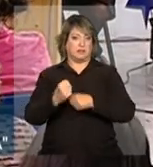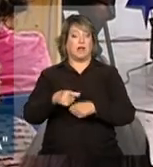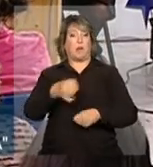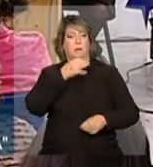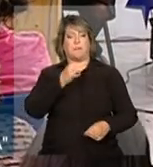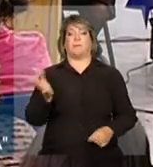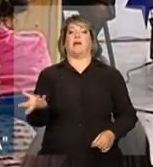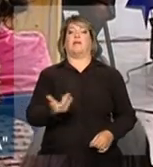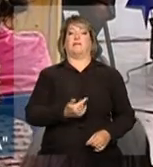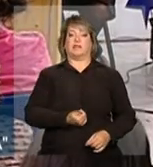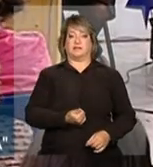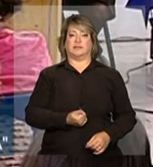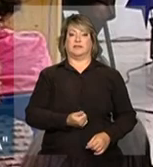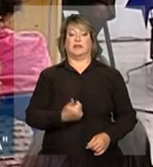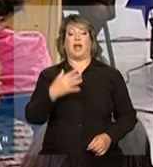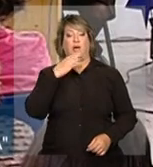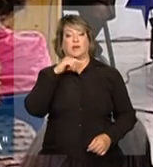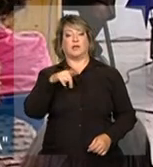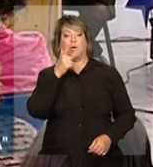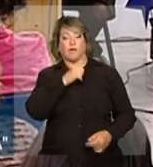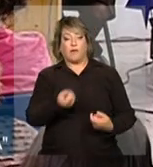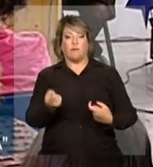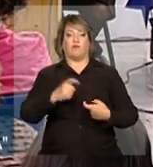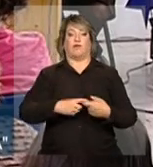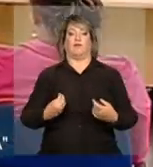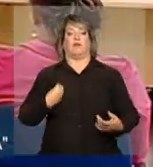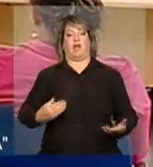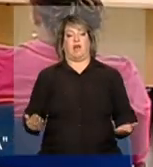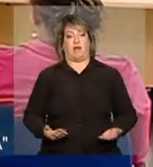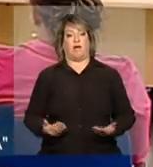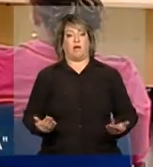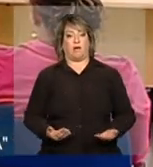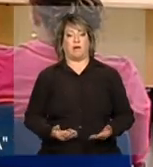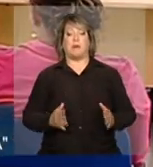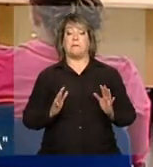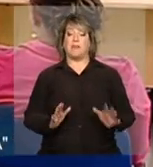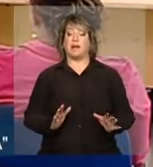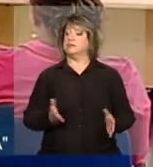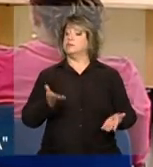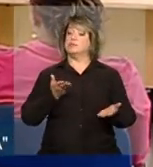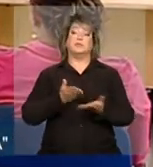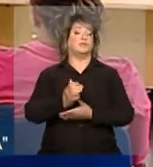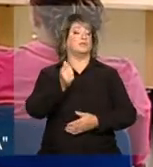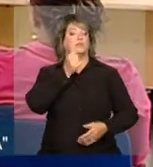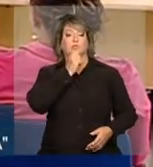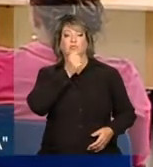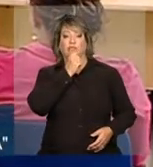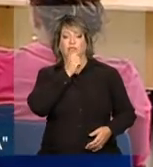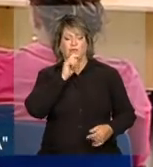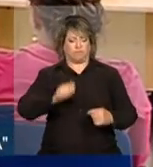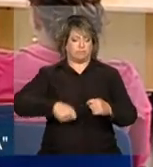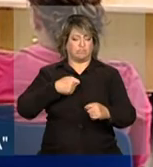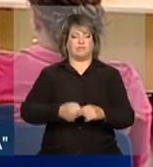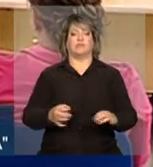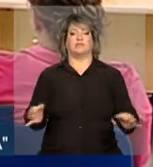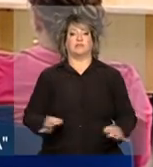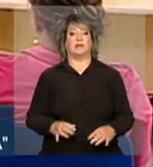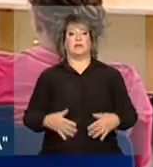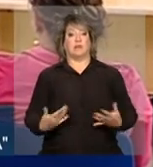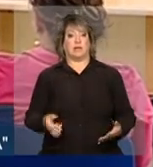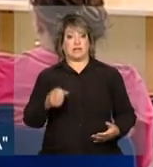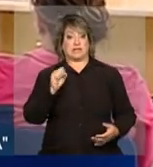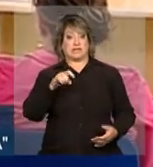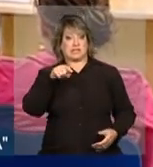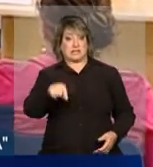maravilhosa. Inclusive, acho que deveria ser resgatada agora. Mas não passou nem a punição. Então, se um partido